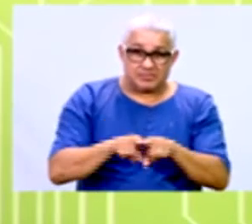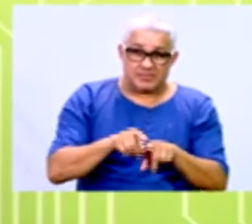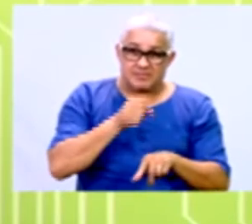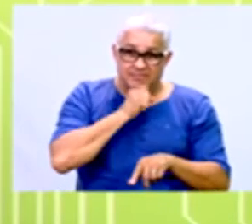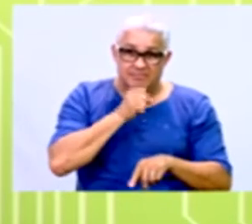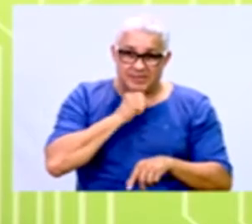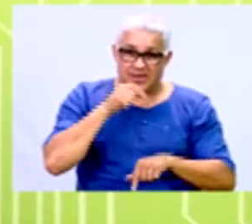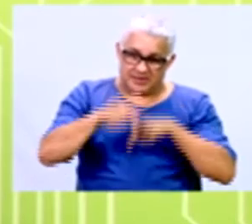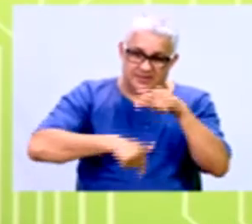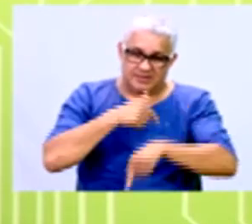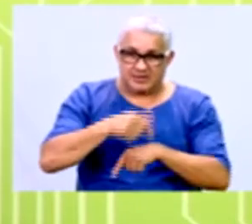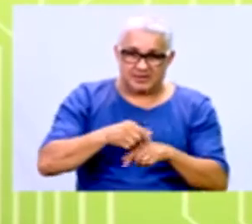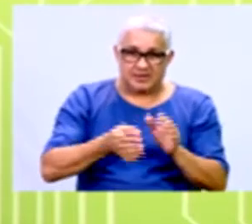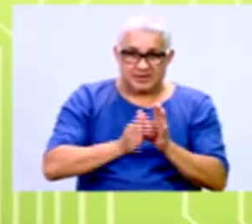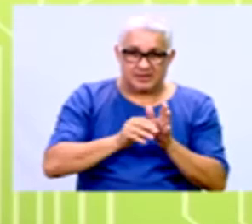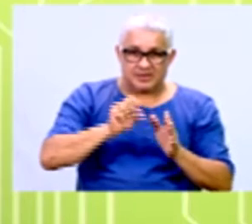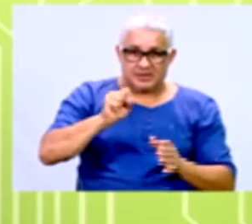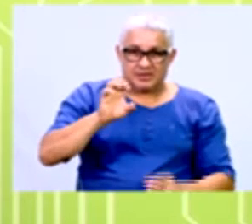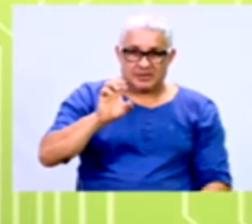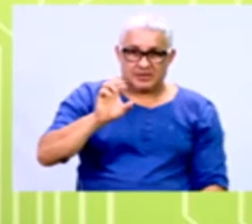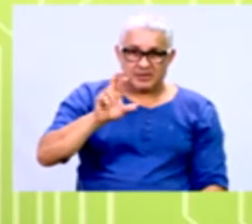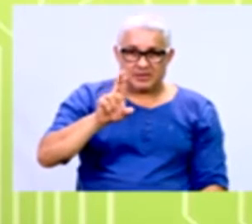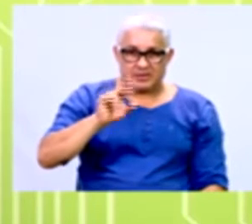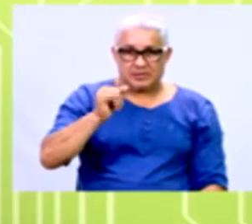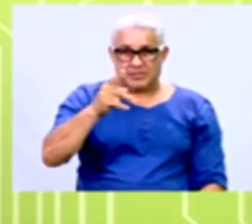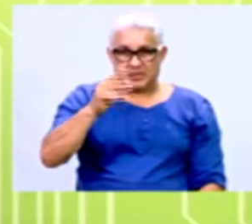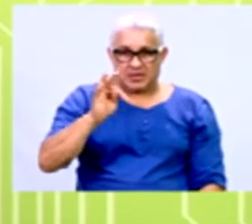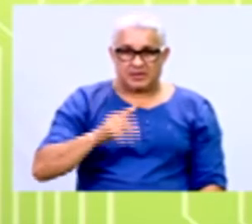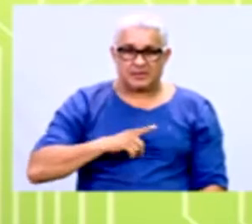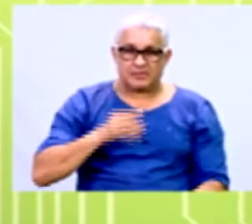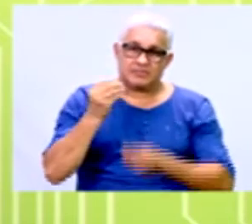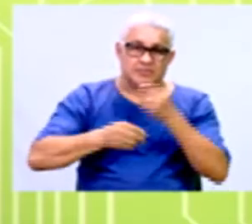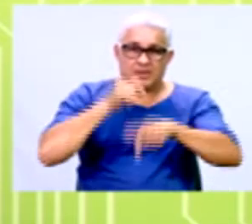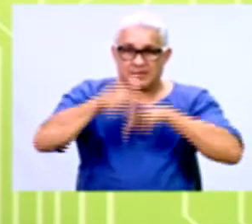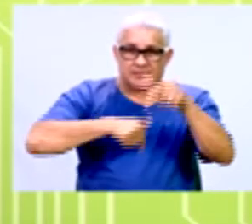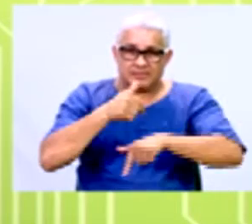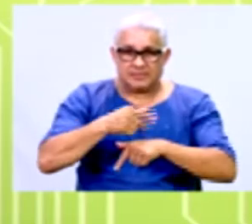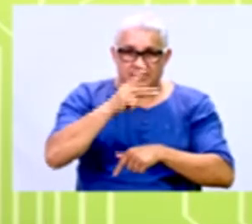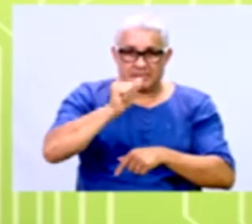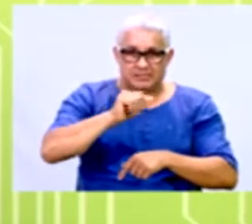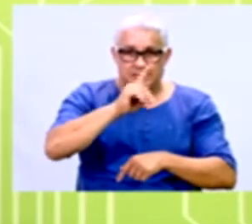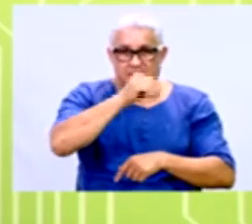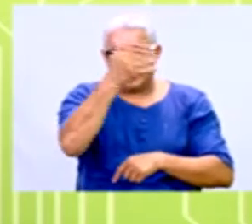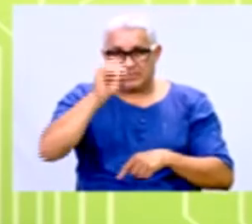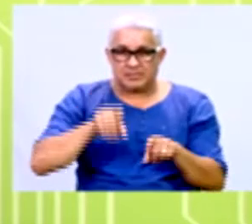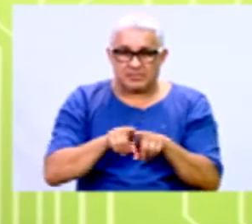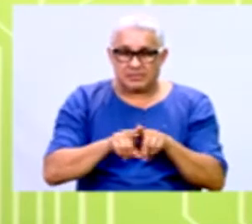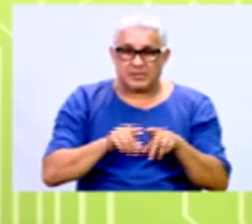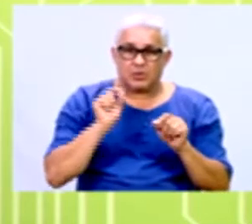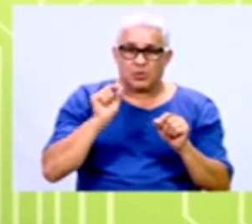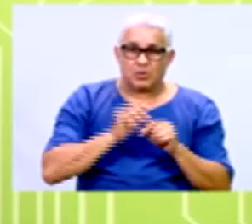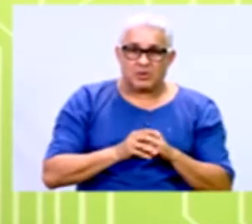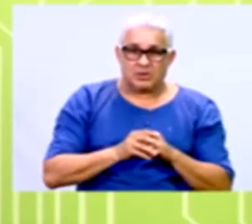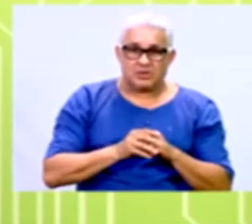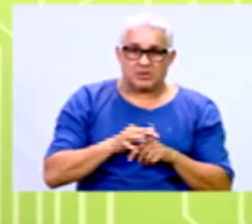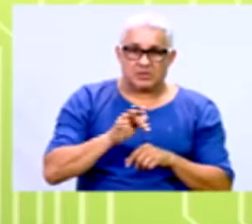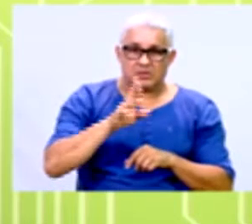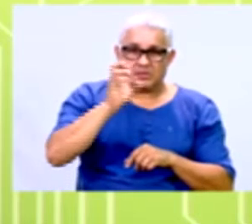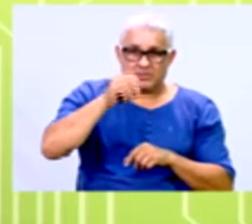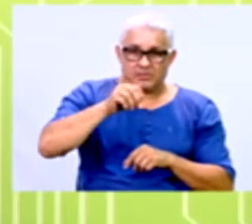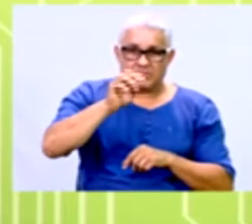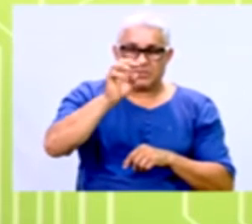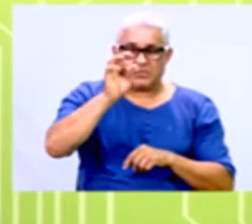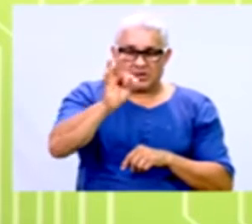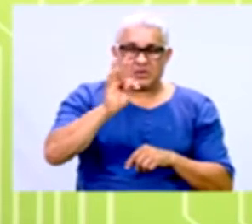Você trabalhar com JavaScript, saber bem como que funciona, pelo menos o funcionamento padrão dele. E aliar também com as questões de front-end novas que